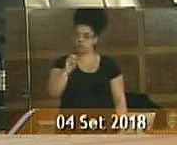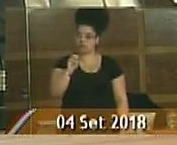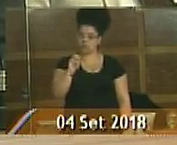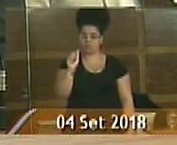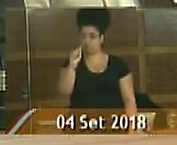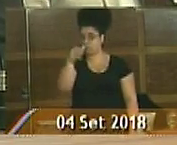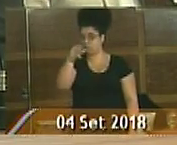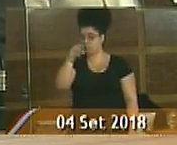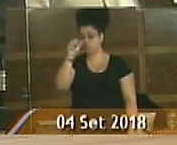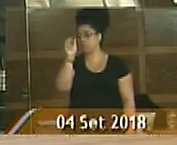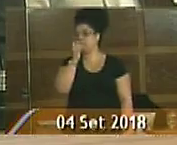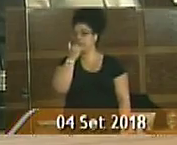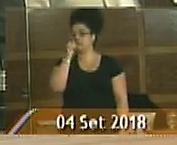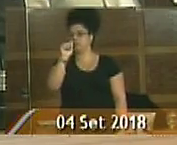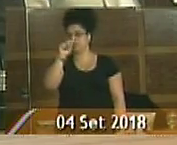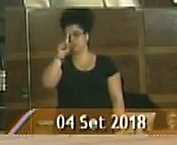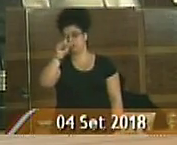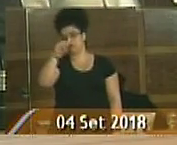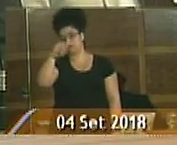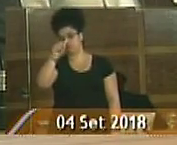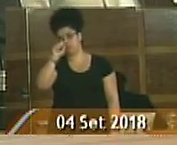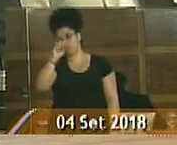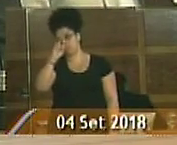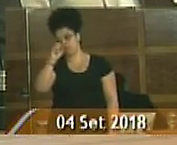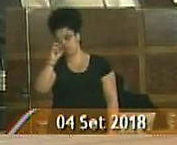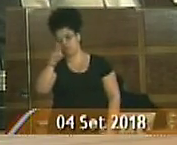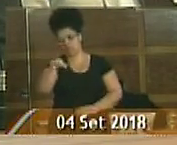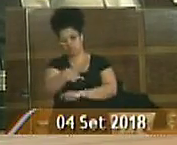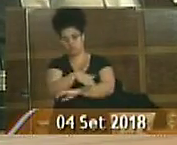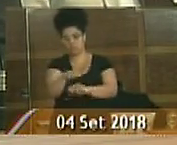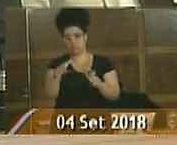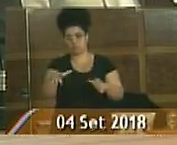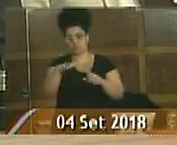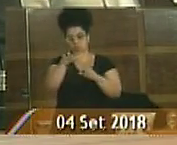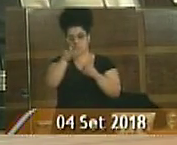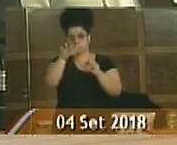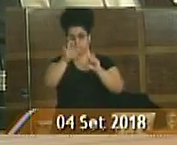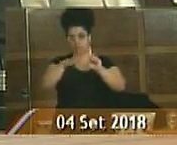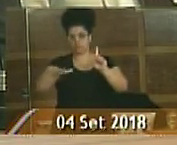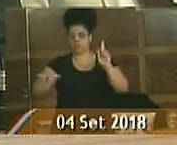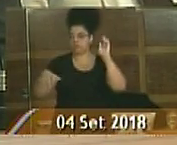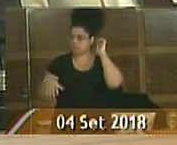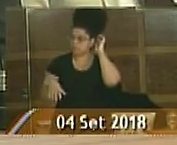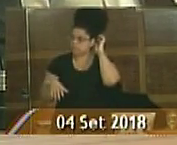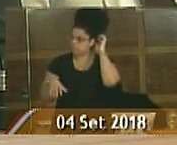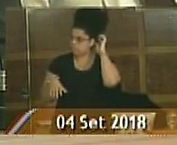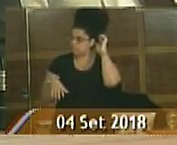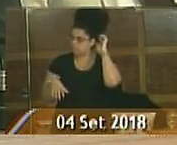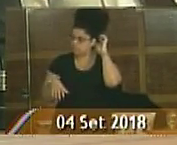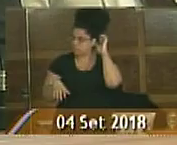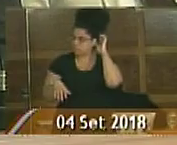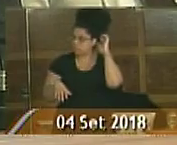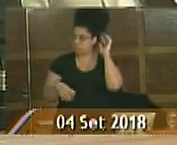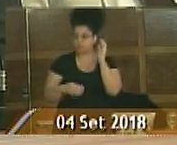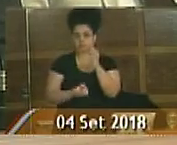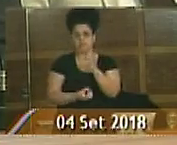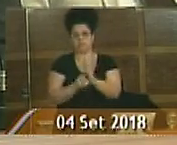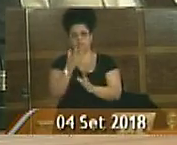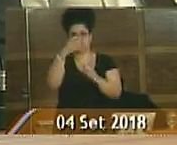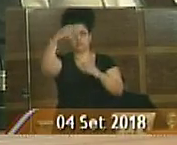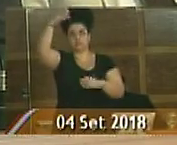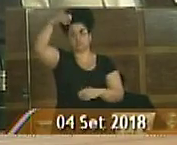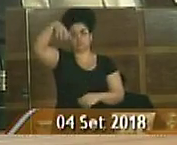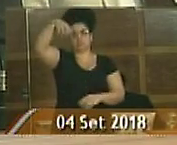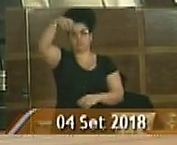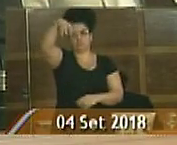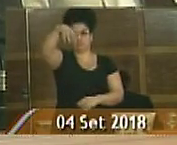Adamastor Venceslau dos Santos, bairro Cantagalo. Indicação 2477, instalação de luminária pública no campo de futebol,